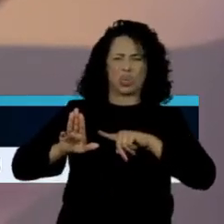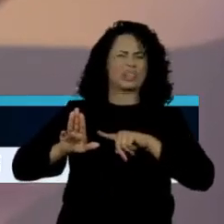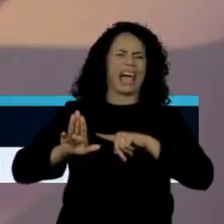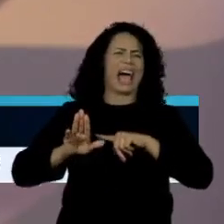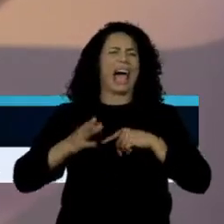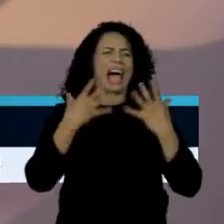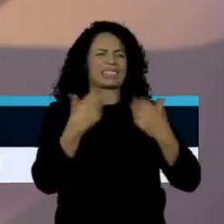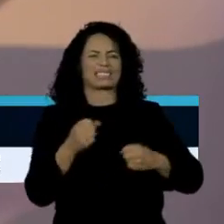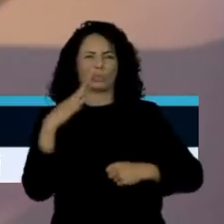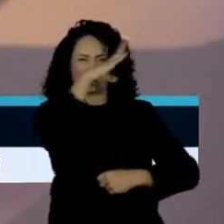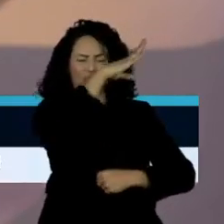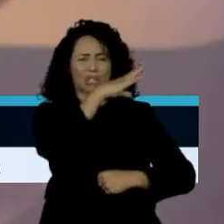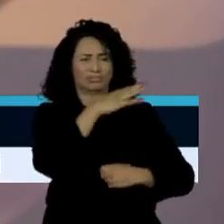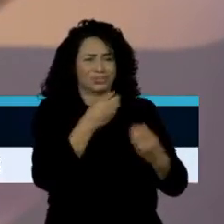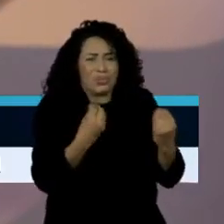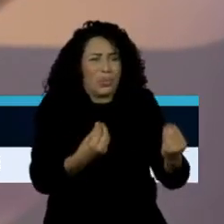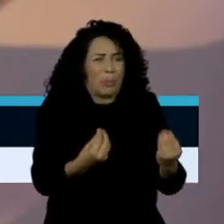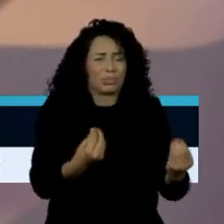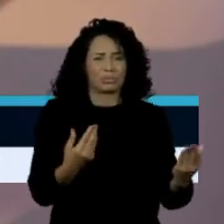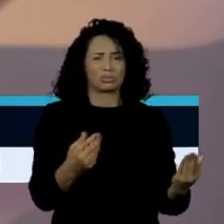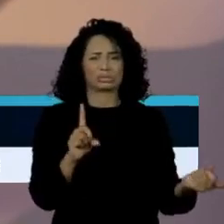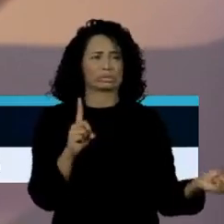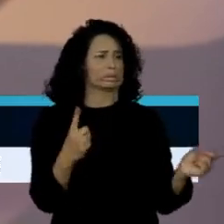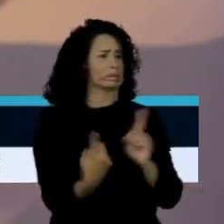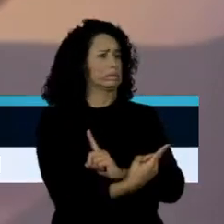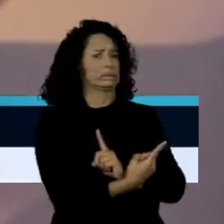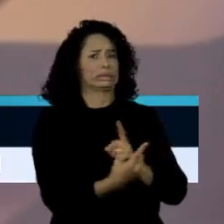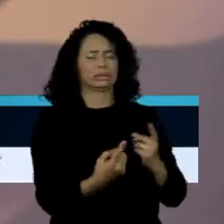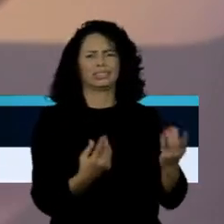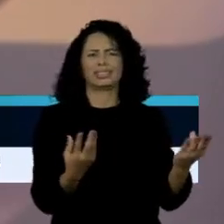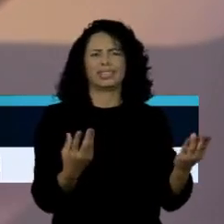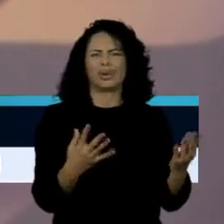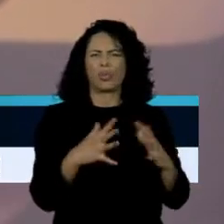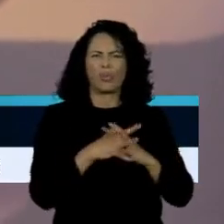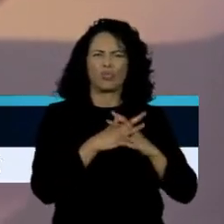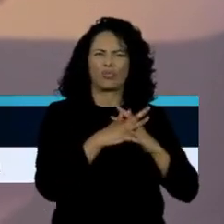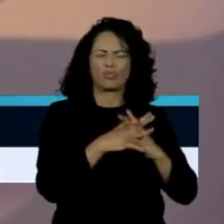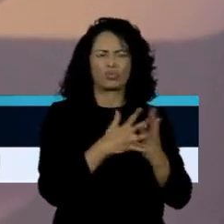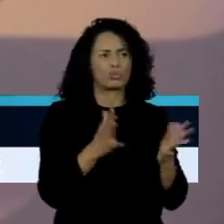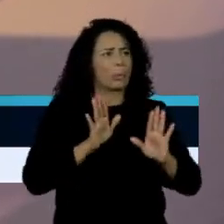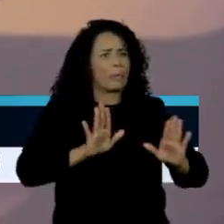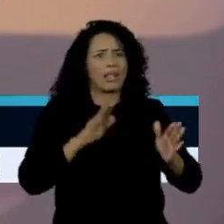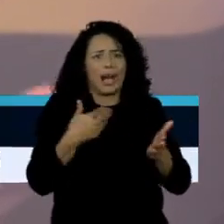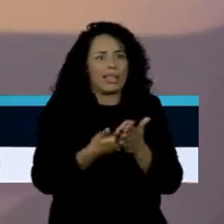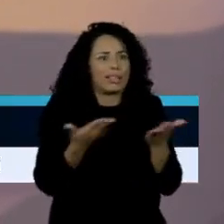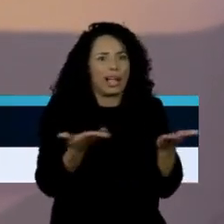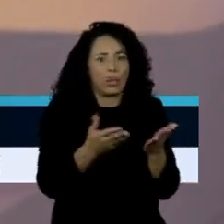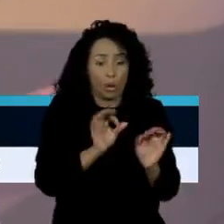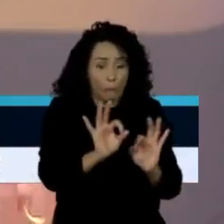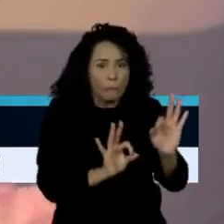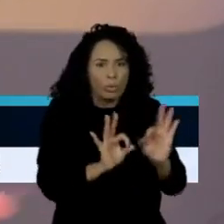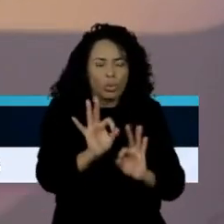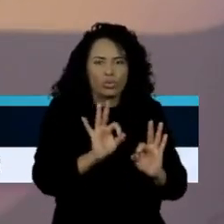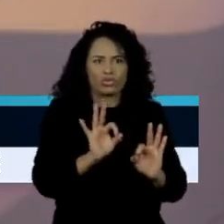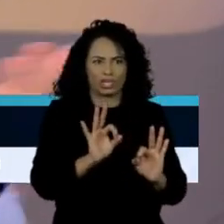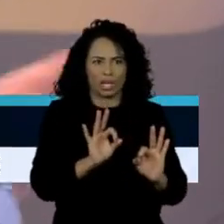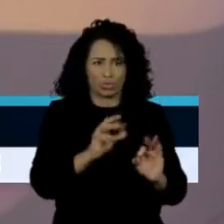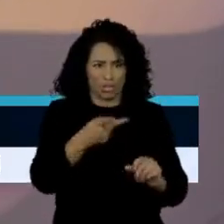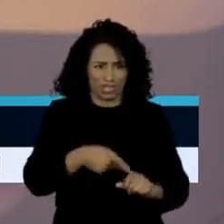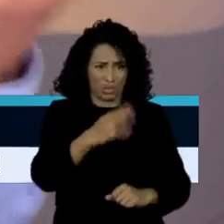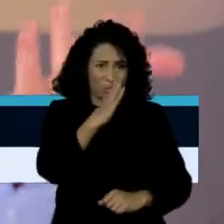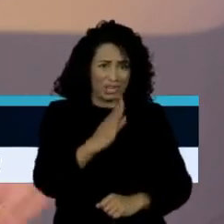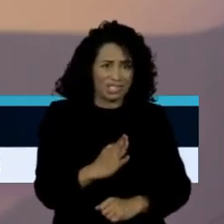até agora não existe nenhuma proposta nenhum projeto para o Brasil e nem a a terceira